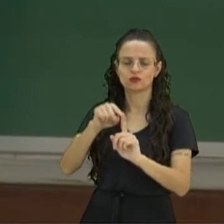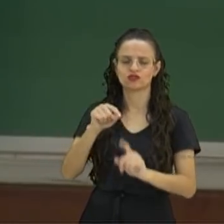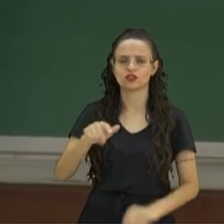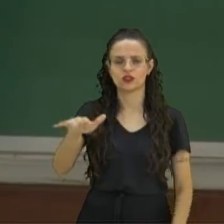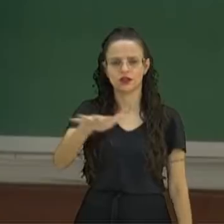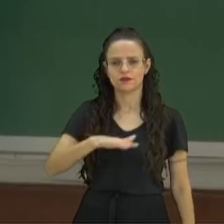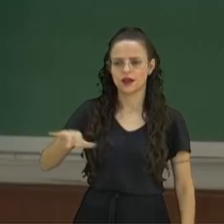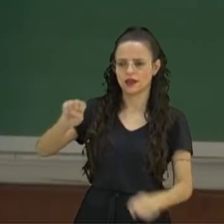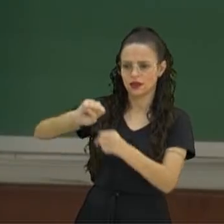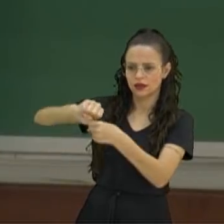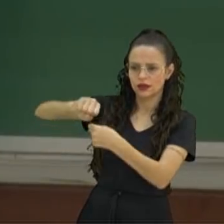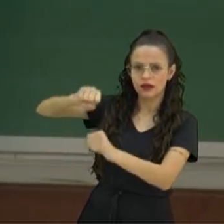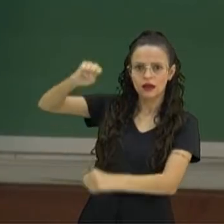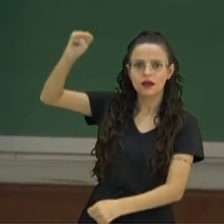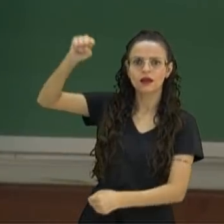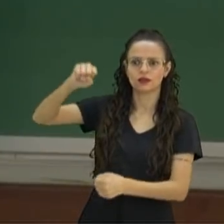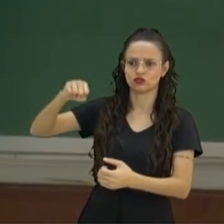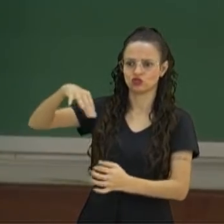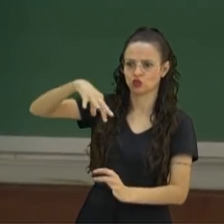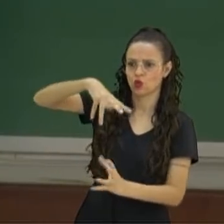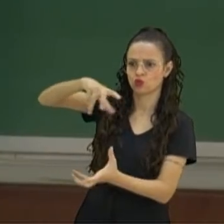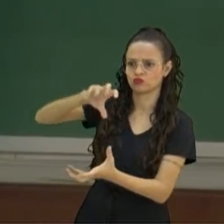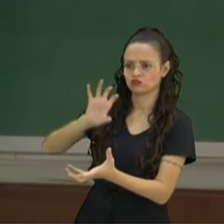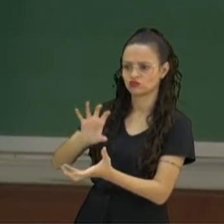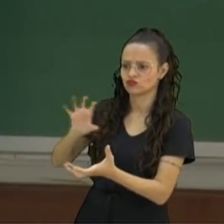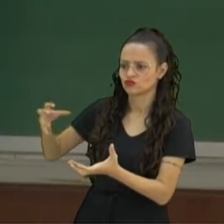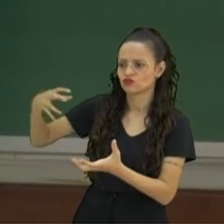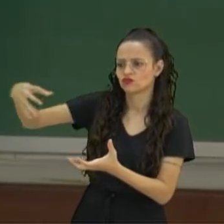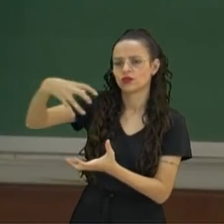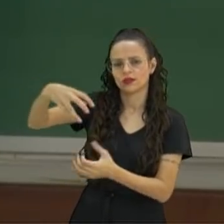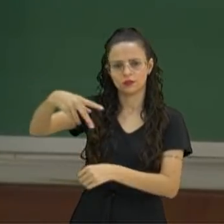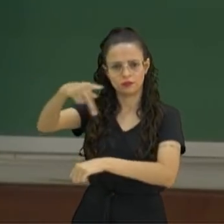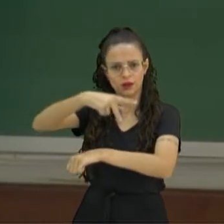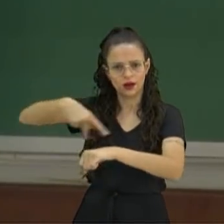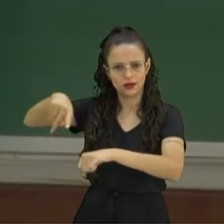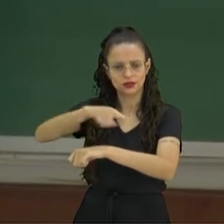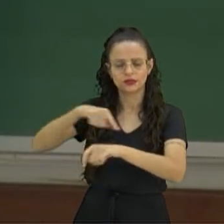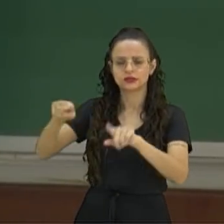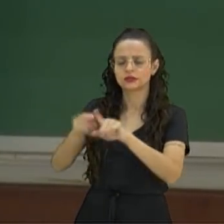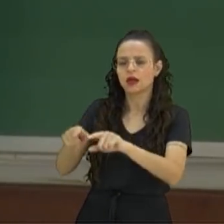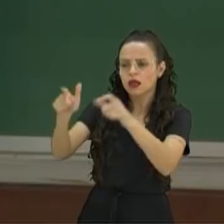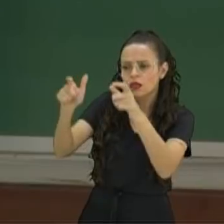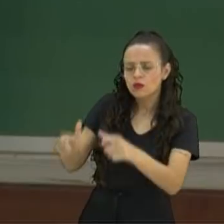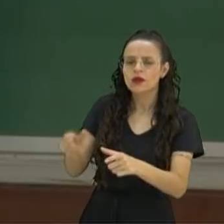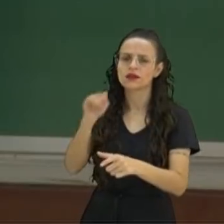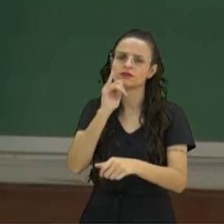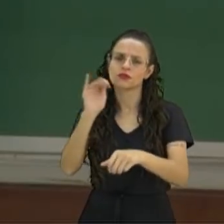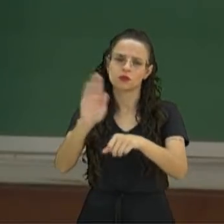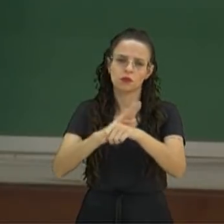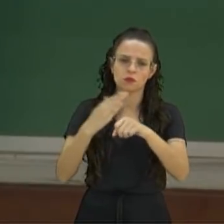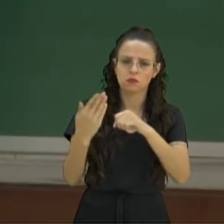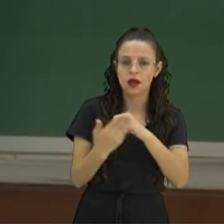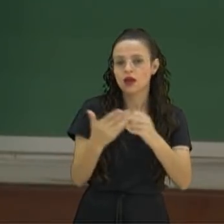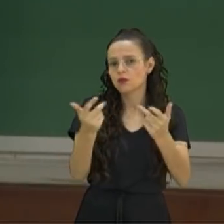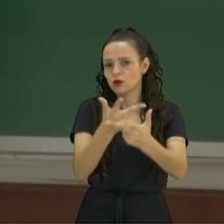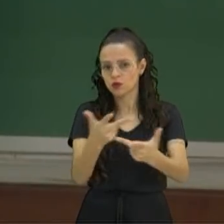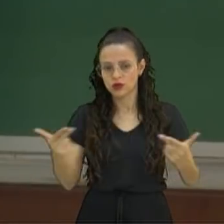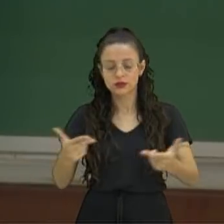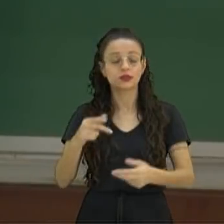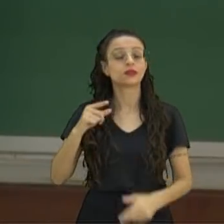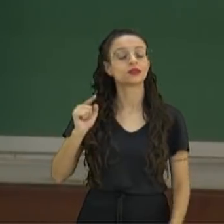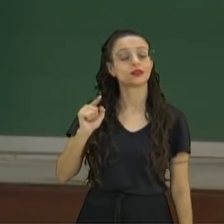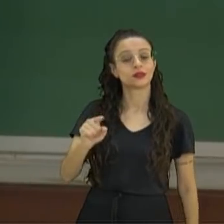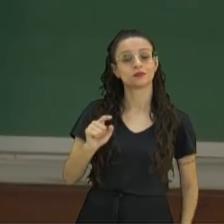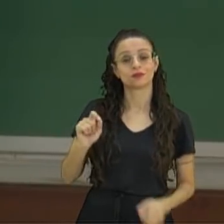áreas mais extensas, como continentes e países, pontos específicos de um determinado lugar, como um bairro, uma residência. Então,